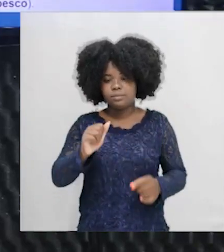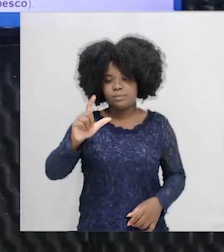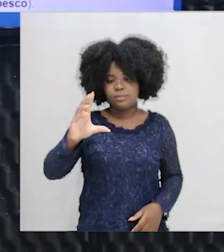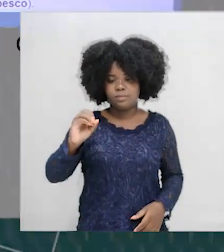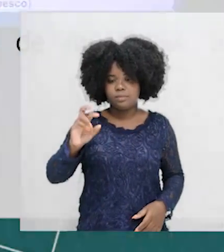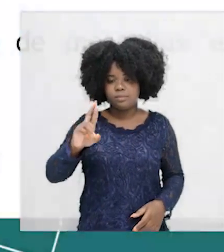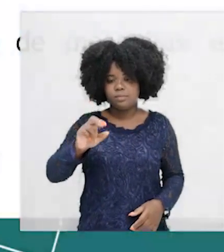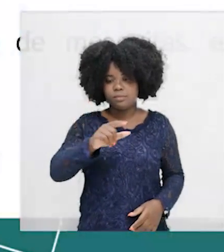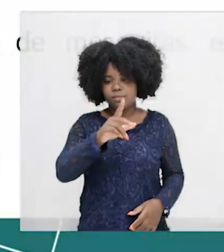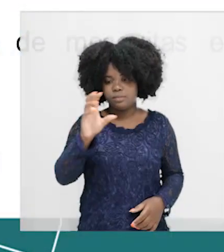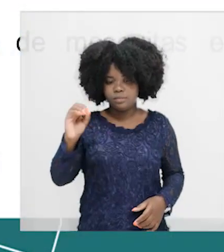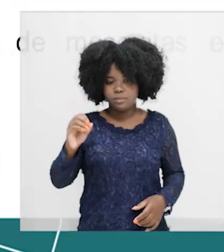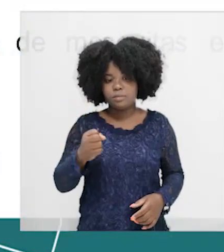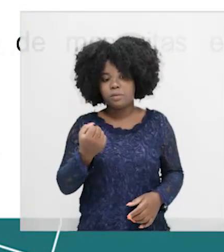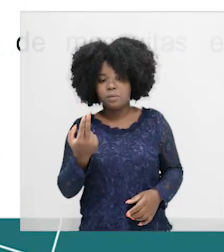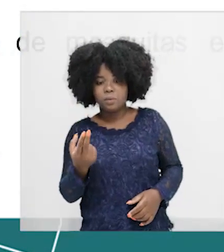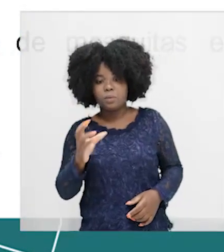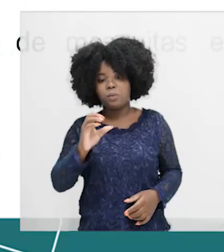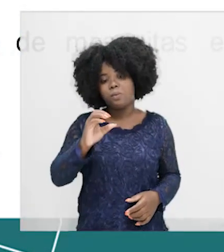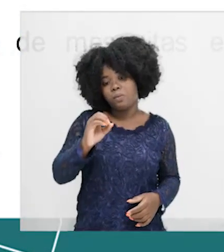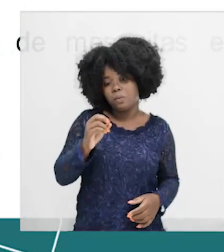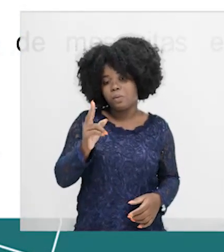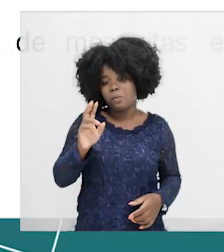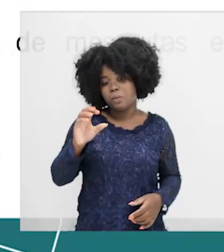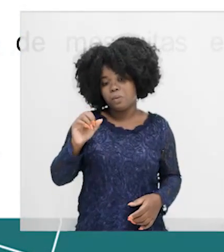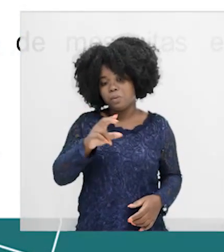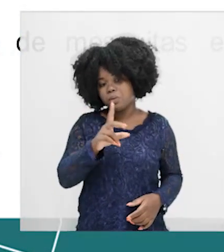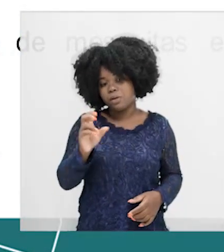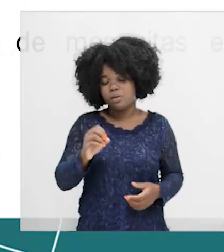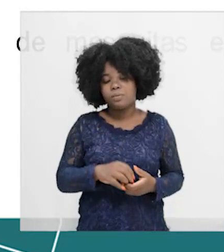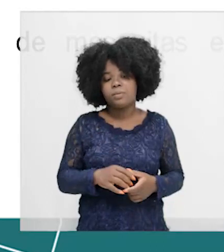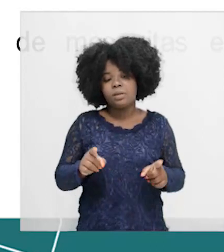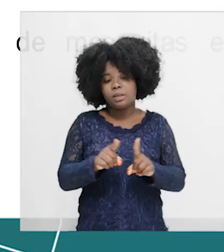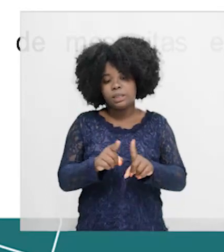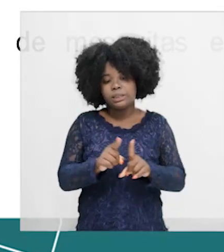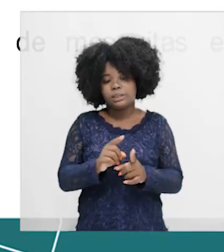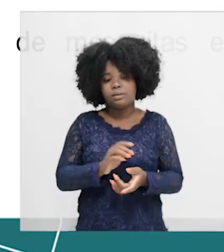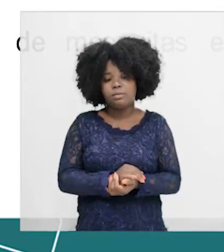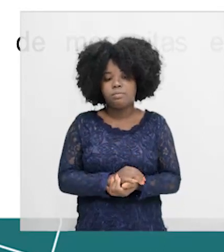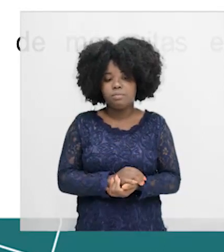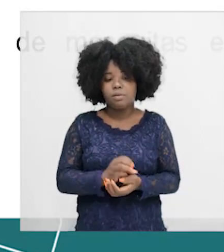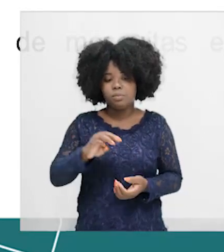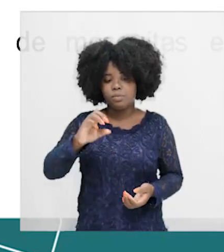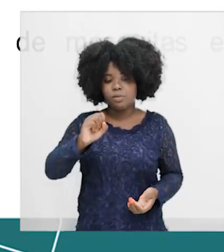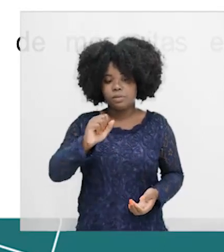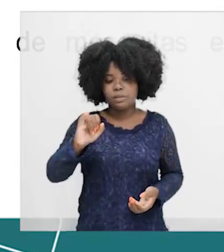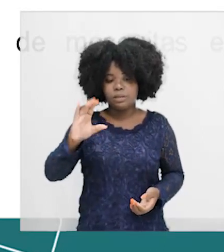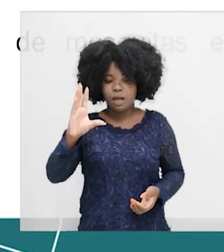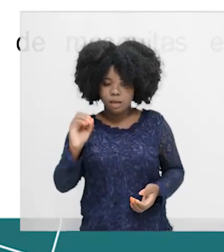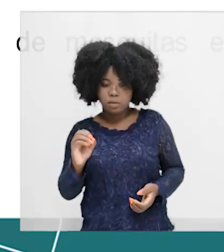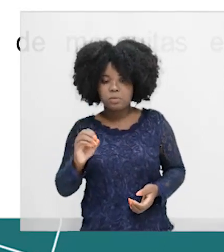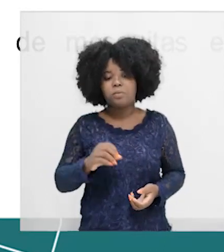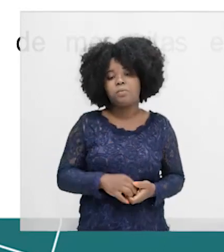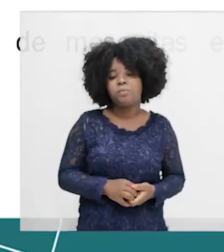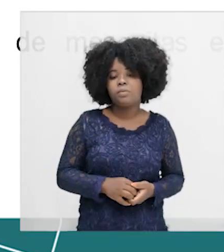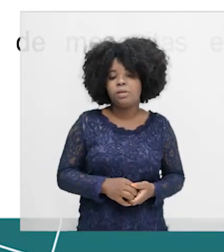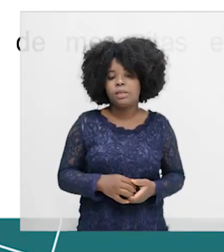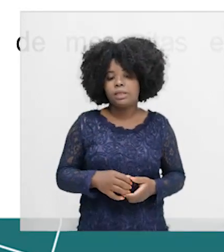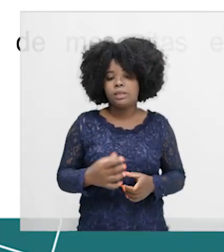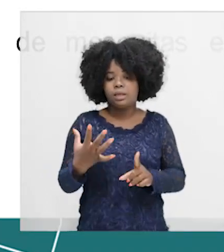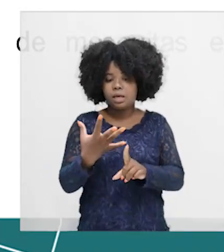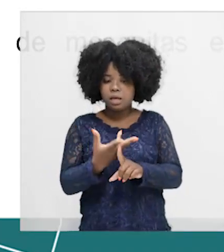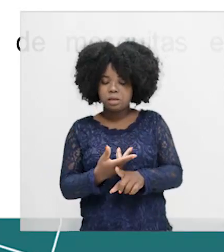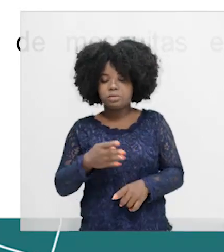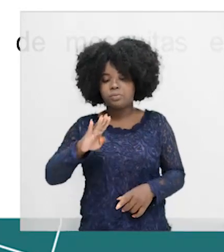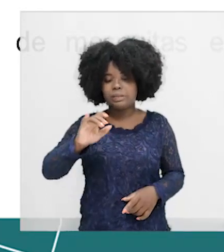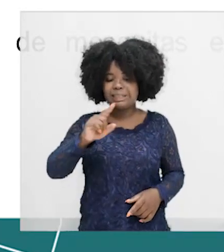né? Ou o Corão decorado com figuras geométricas, e os mosaicos que permeiam tanto a arte bizantina quanto a arte